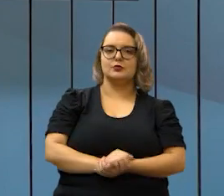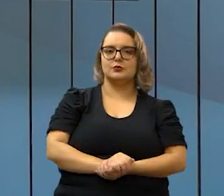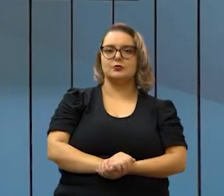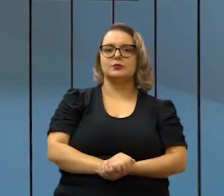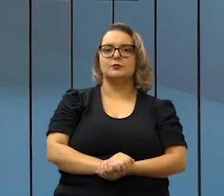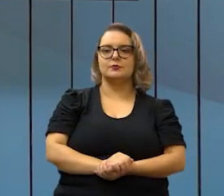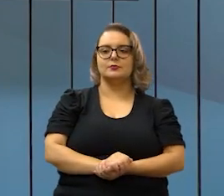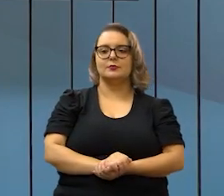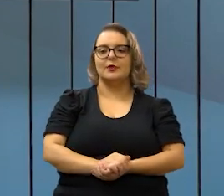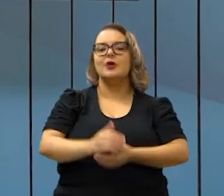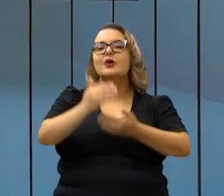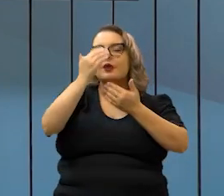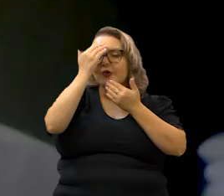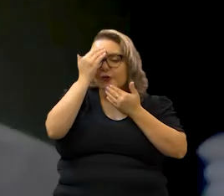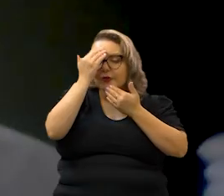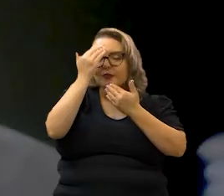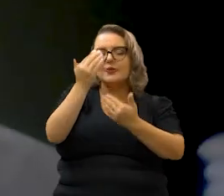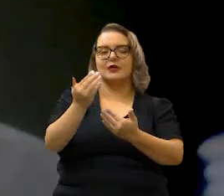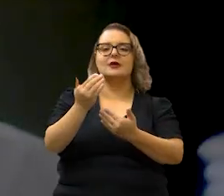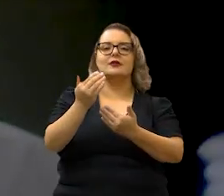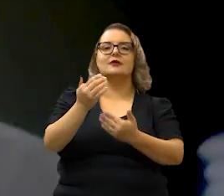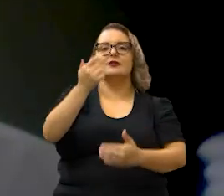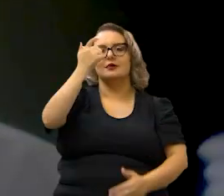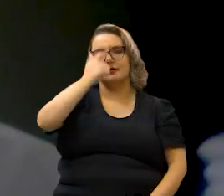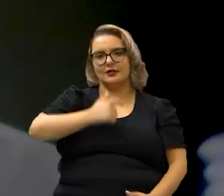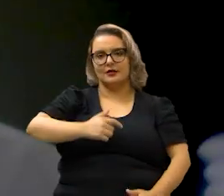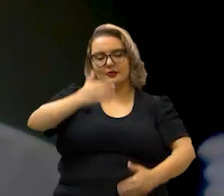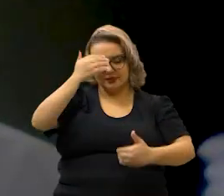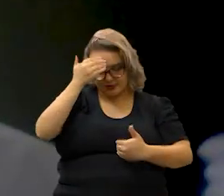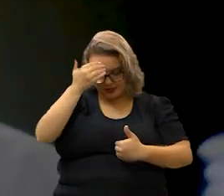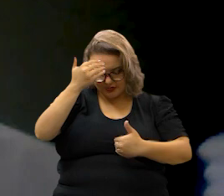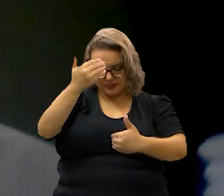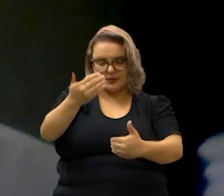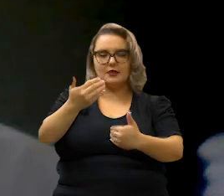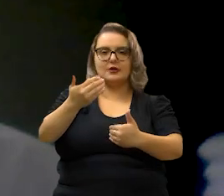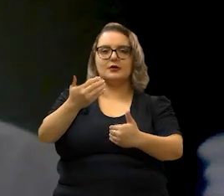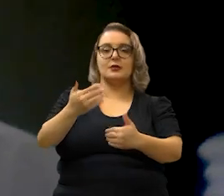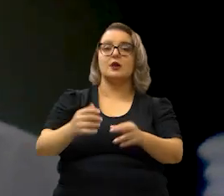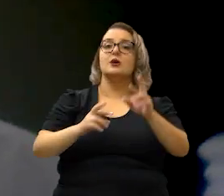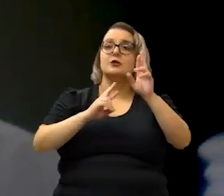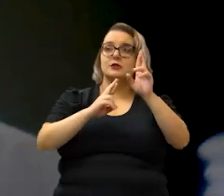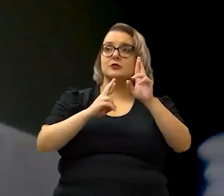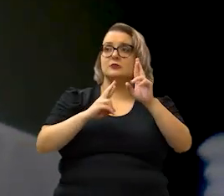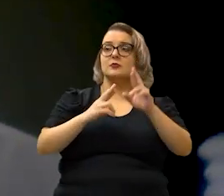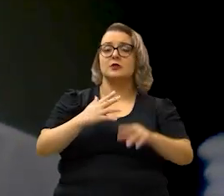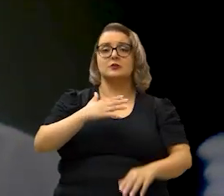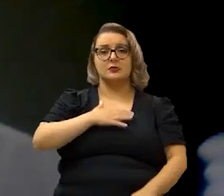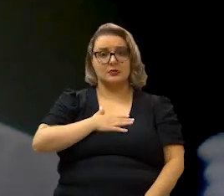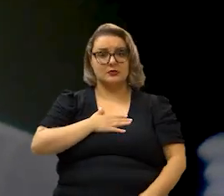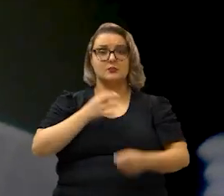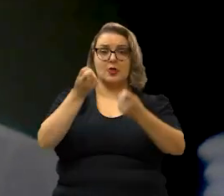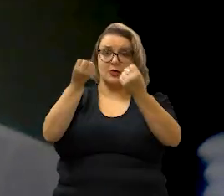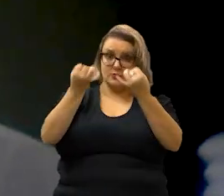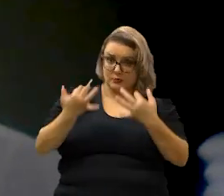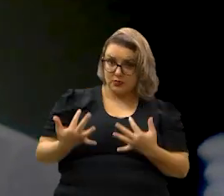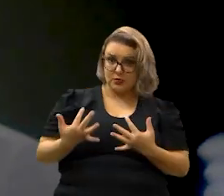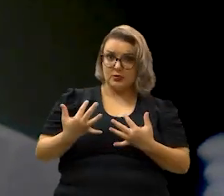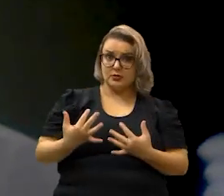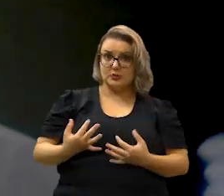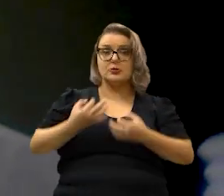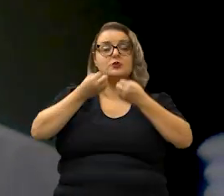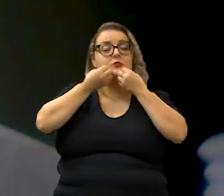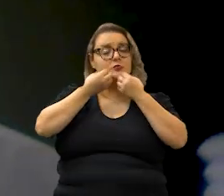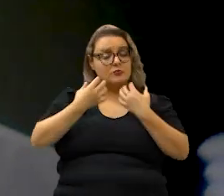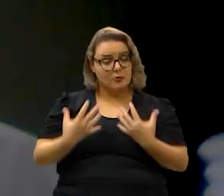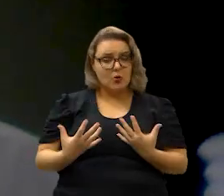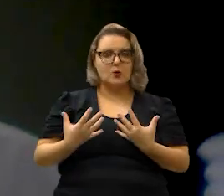hoje. Muito agradecido, sou eu quem agradece e espero que as minhas orientações